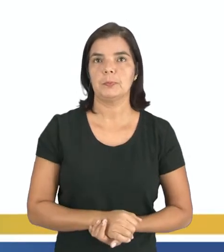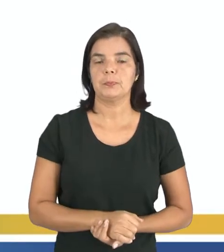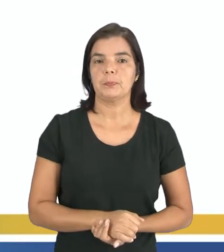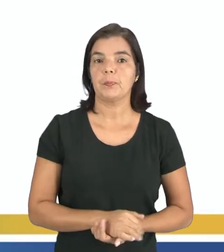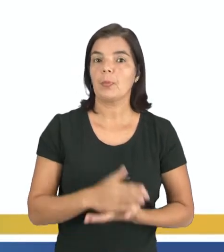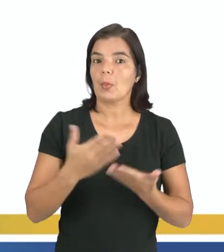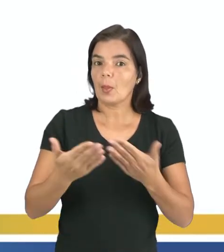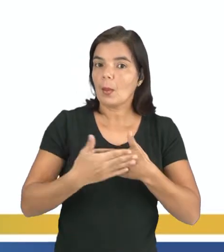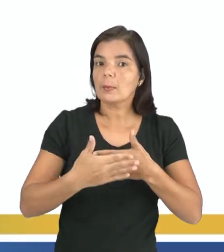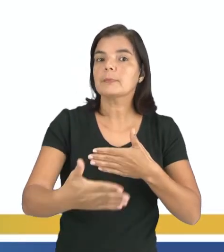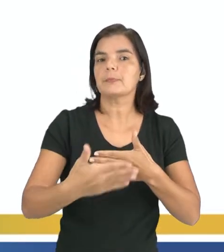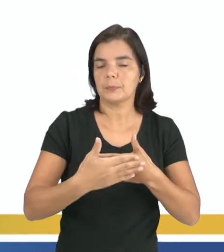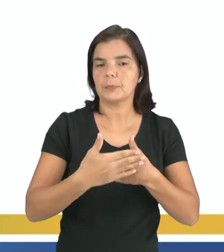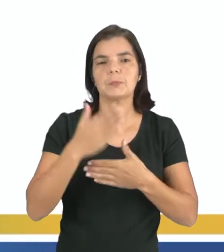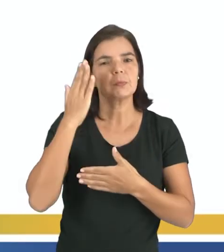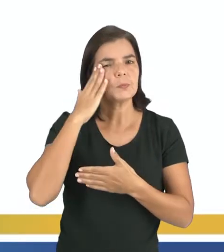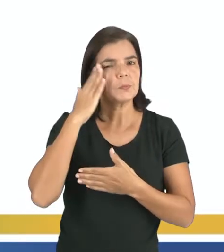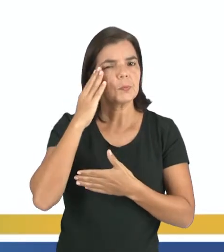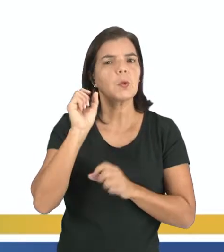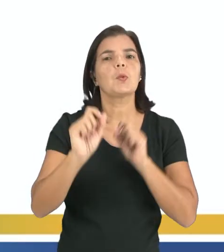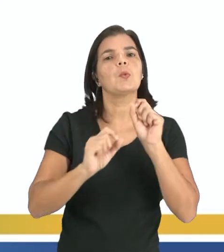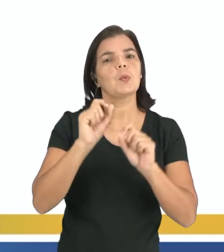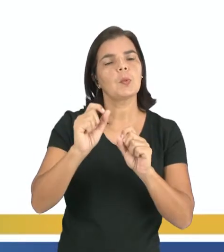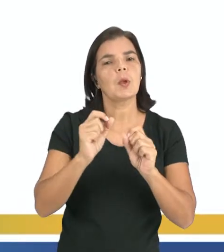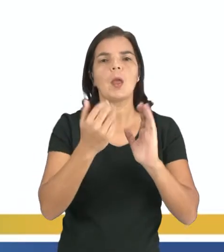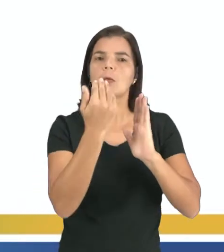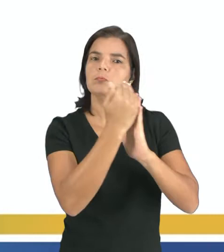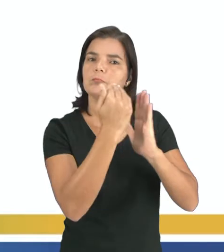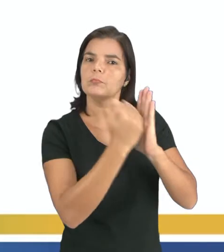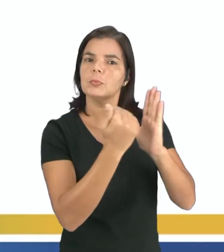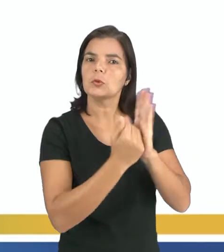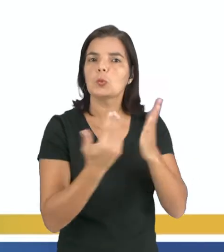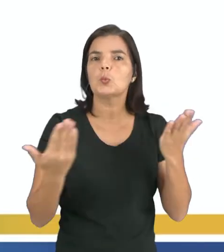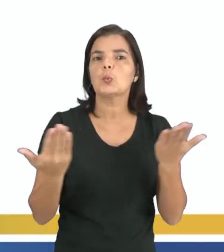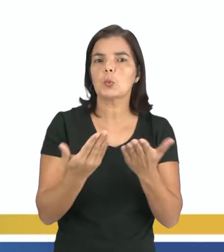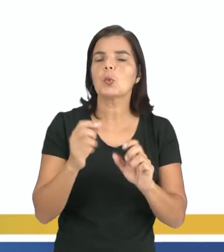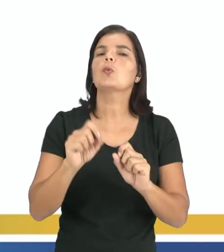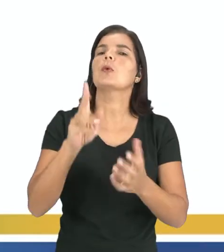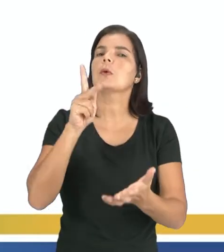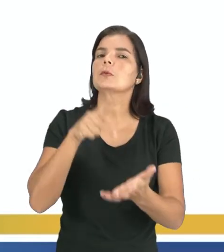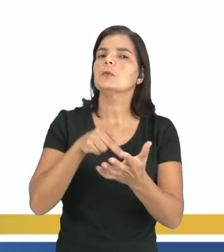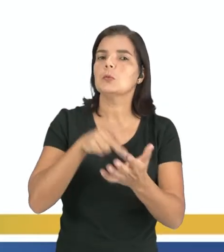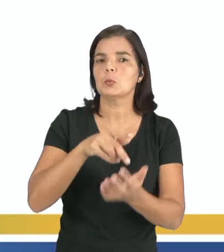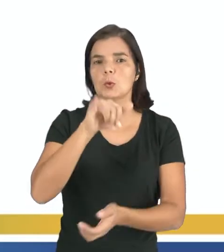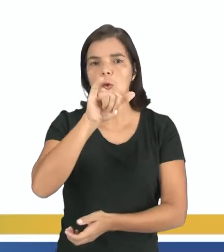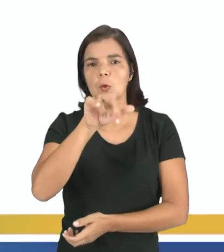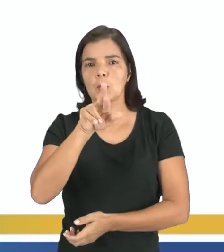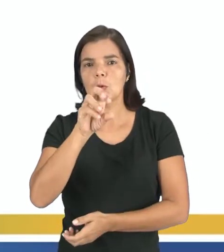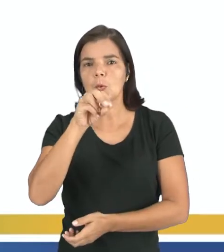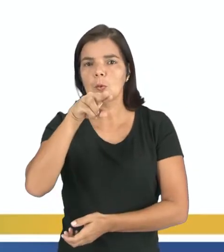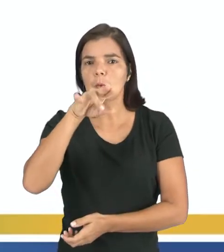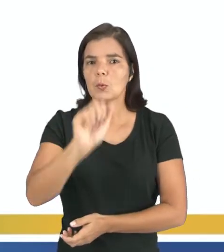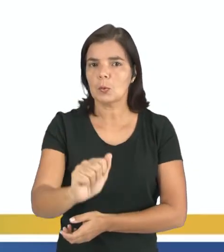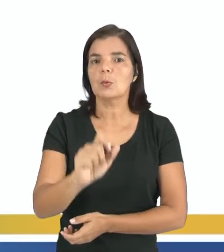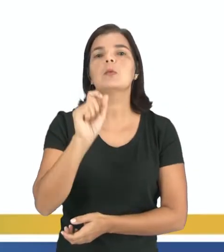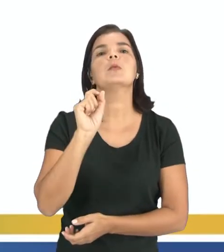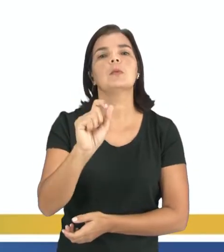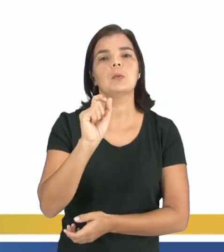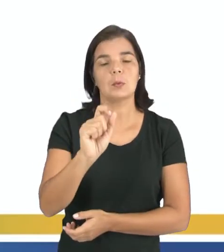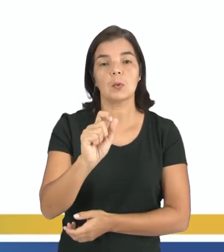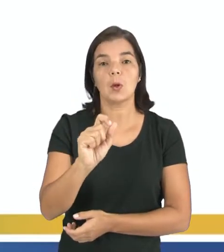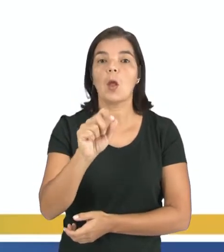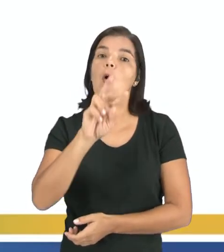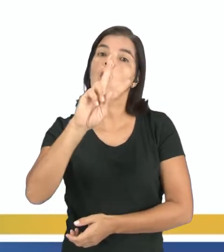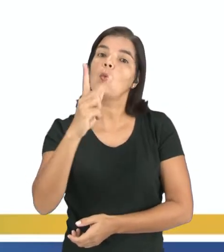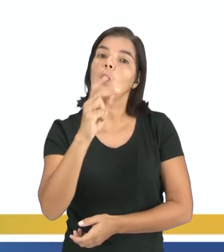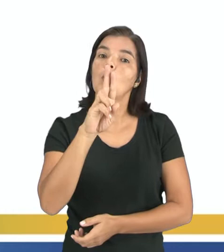Para poder seguirmos, vamos entender um pouquinho o que são esses tópicos que eu citei hoje, o que de fato é a ironia, o que de fato é o